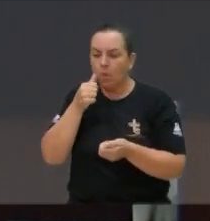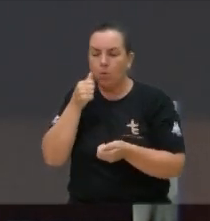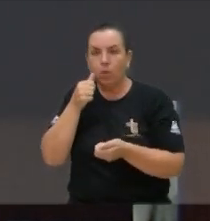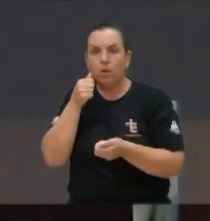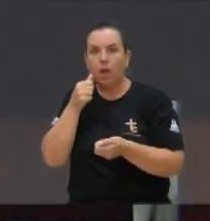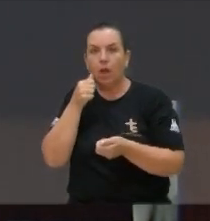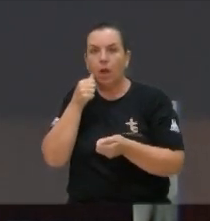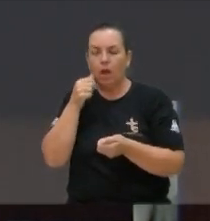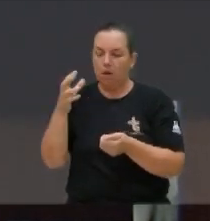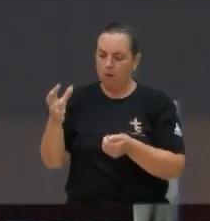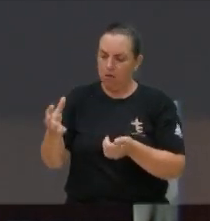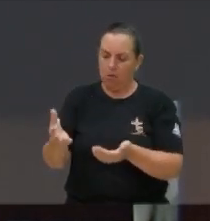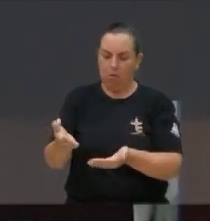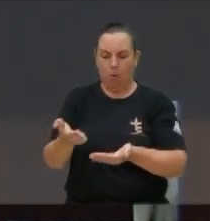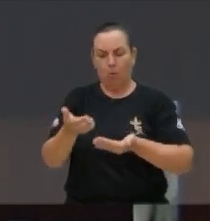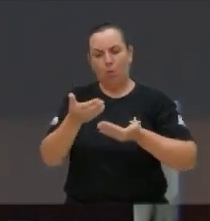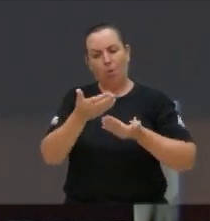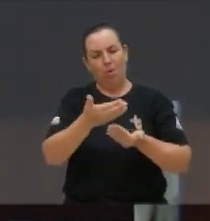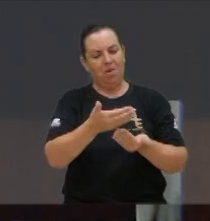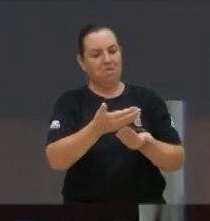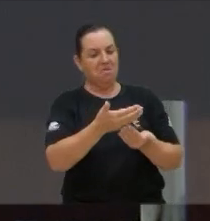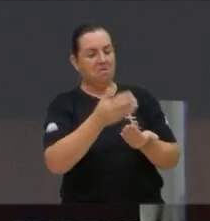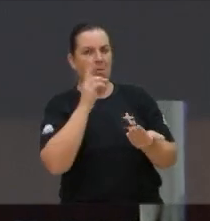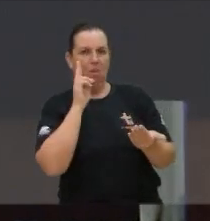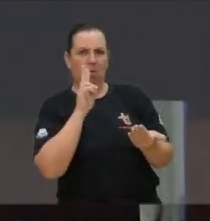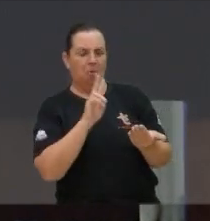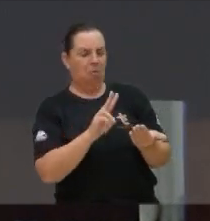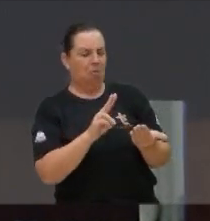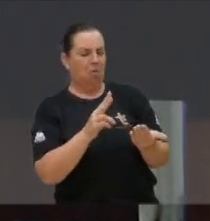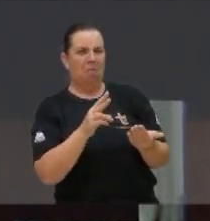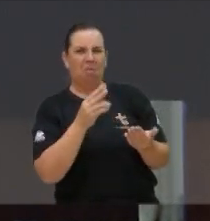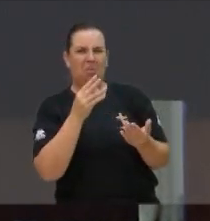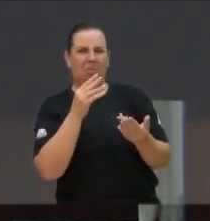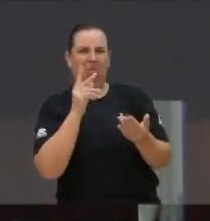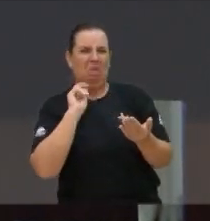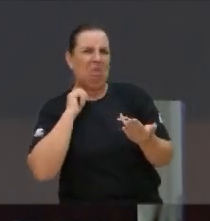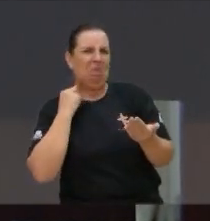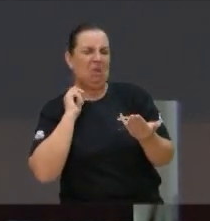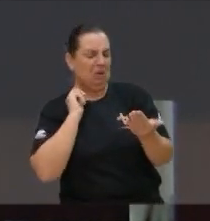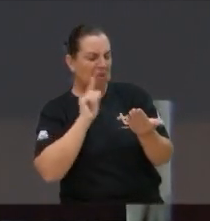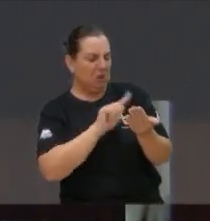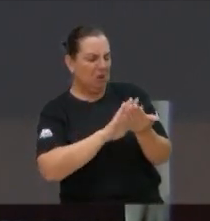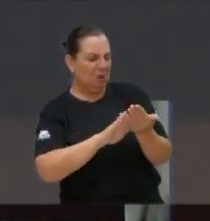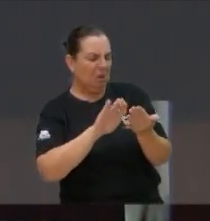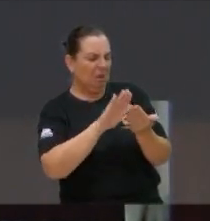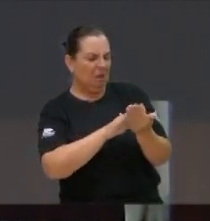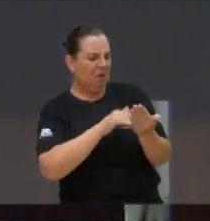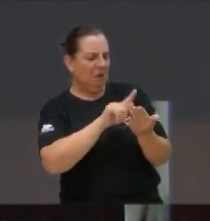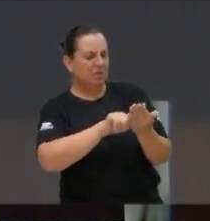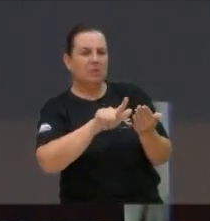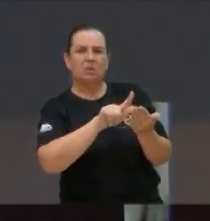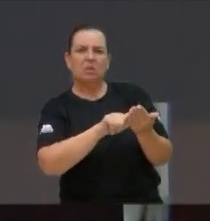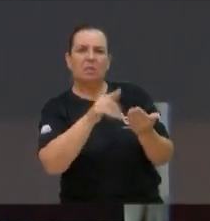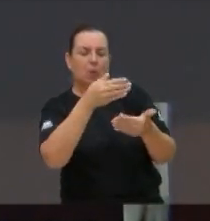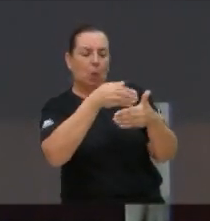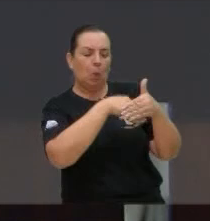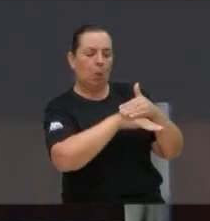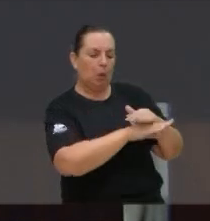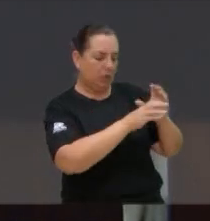Ele pegou aquela imagem, olhou para ela toda cheia de barro, de lama, mas guardou do